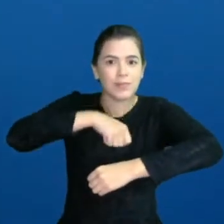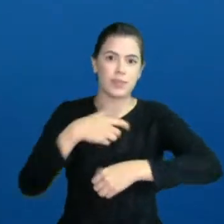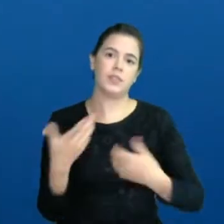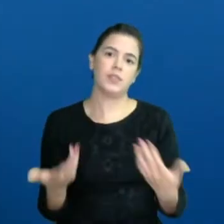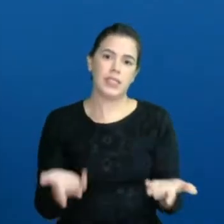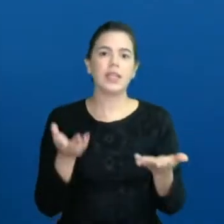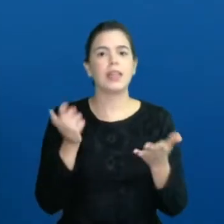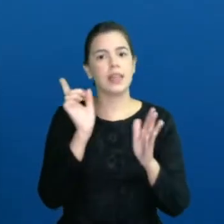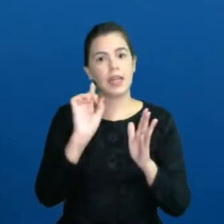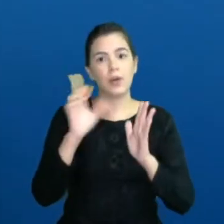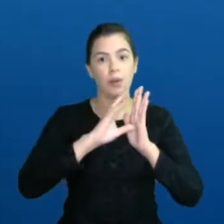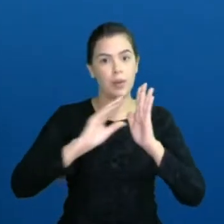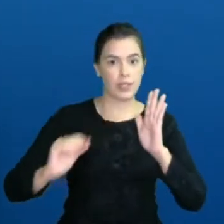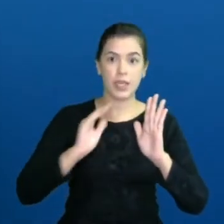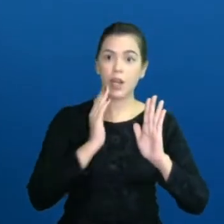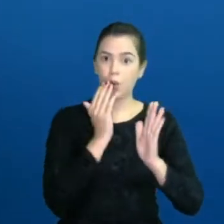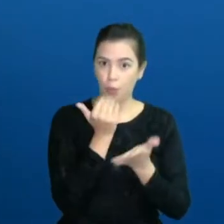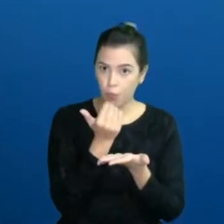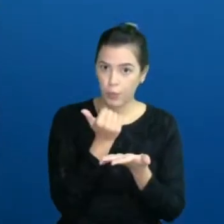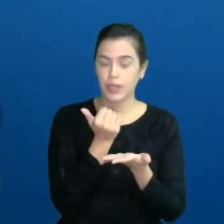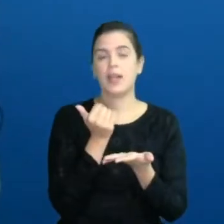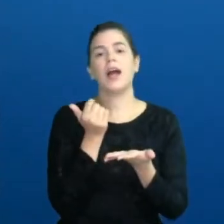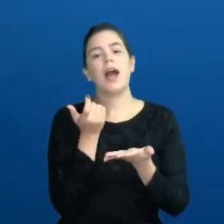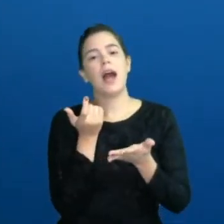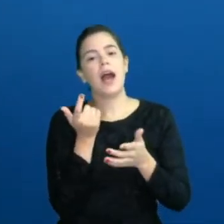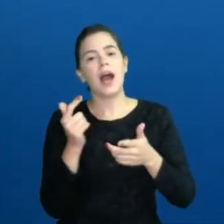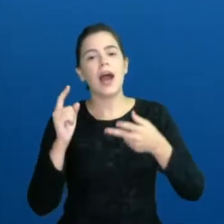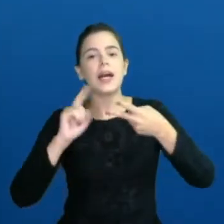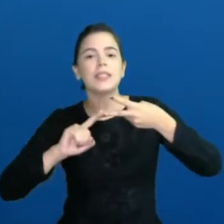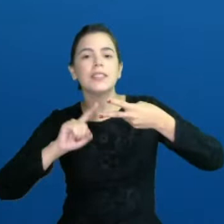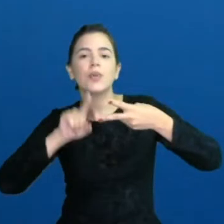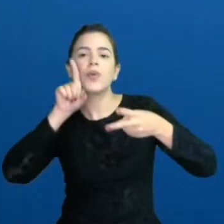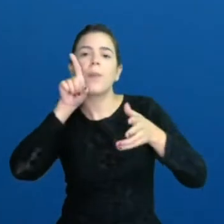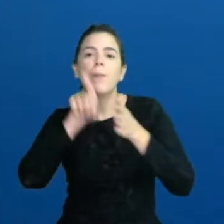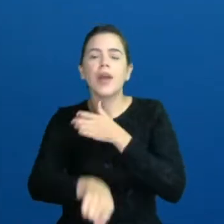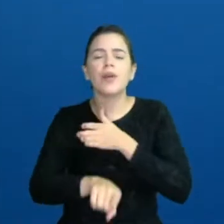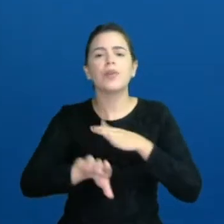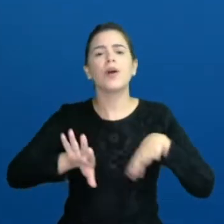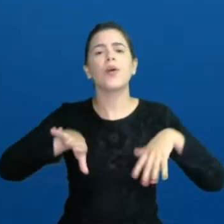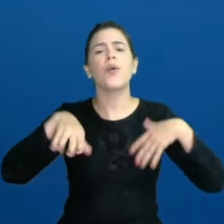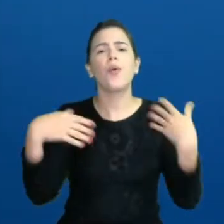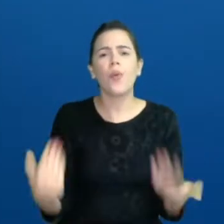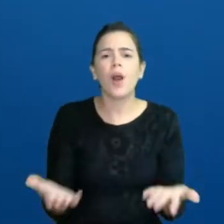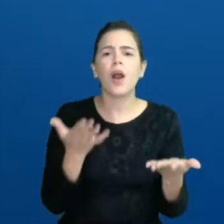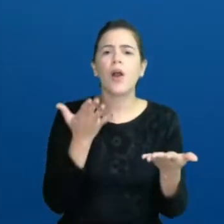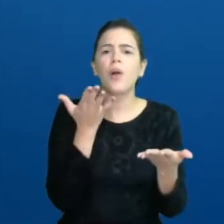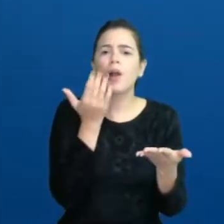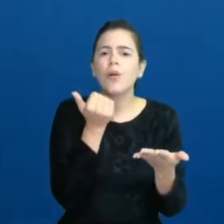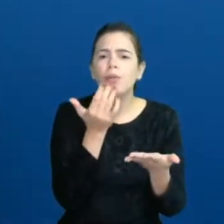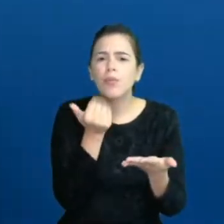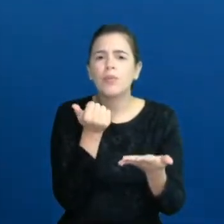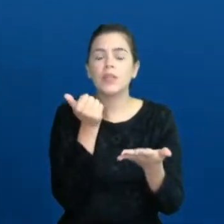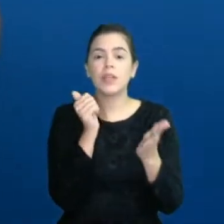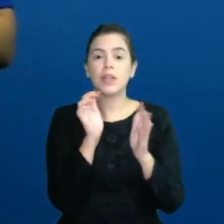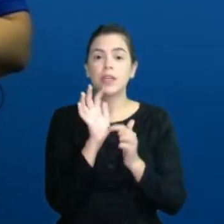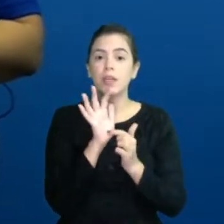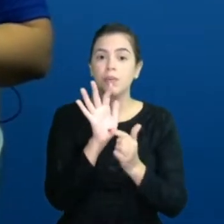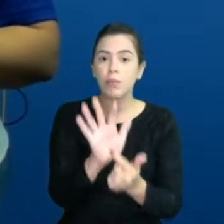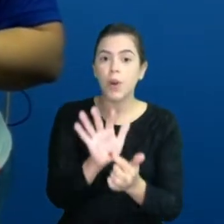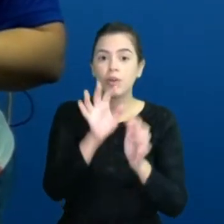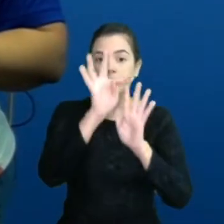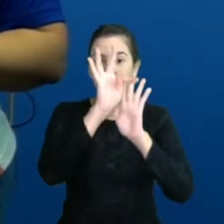tá? A segunda pergunta é: que tipo de alimento é mencionado aqui